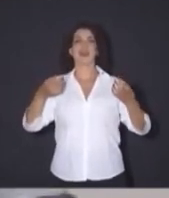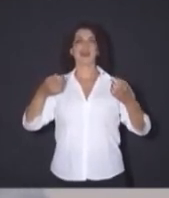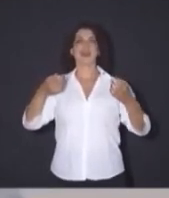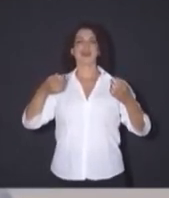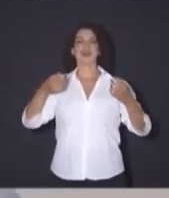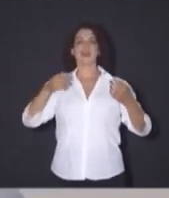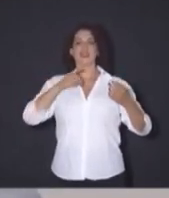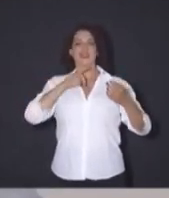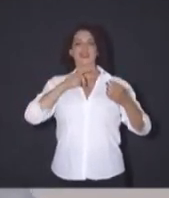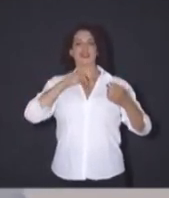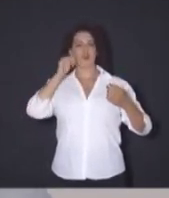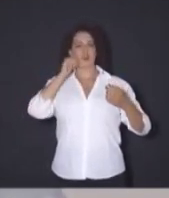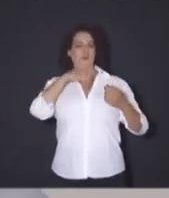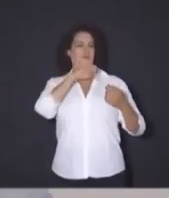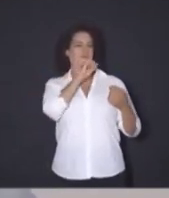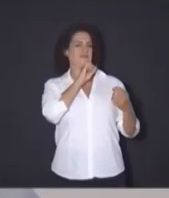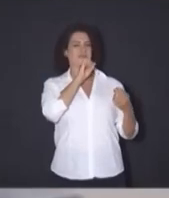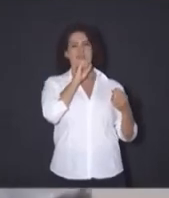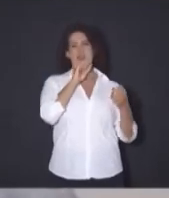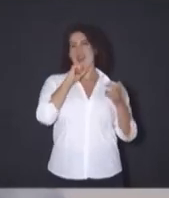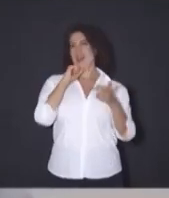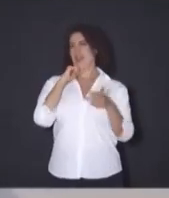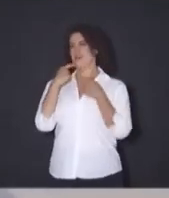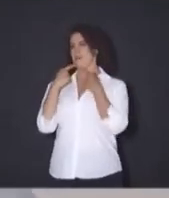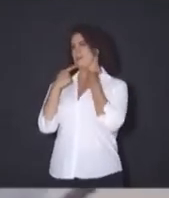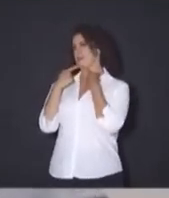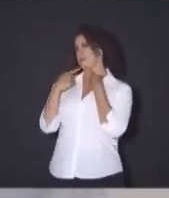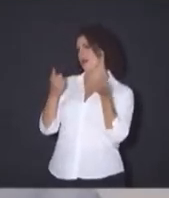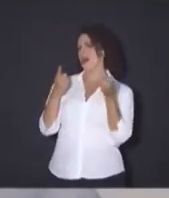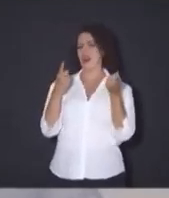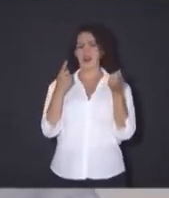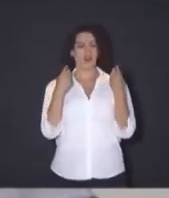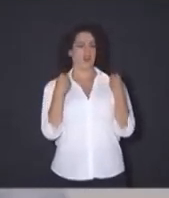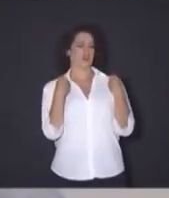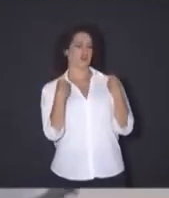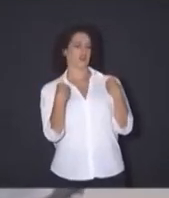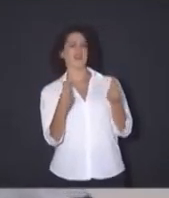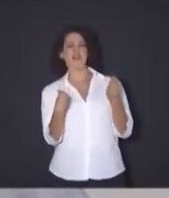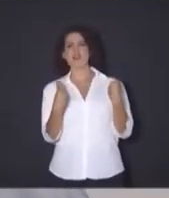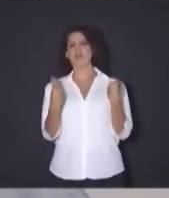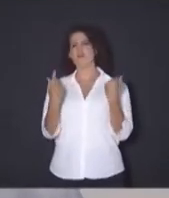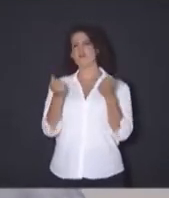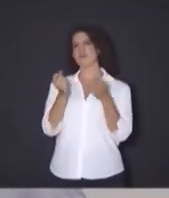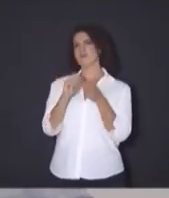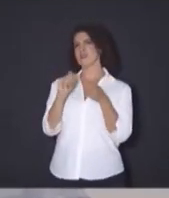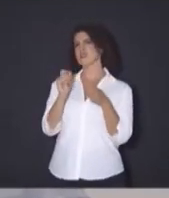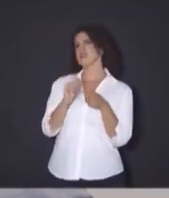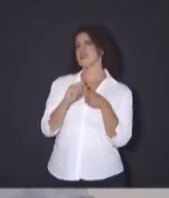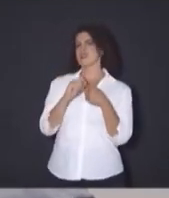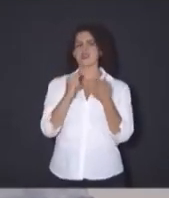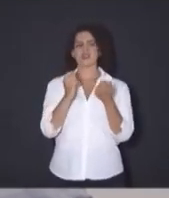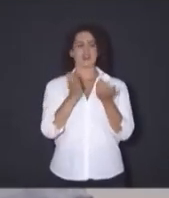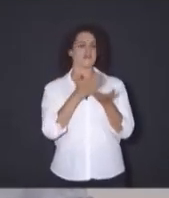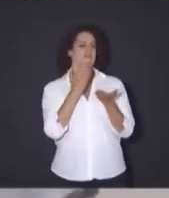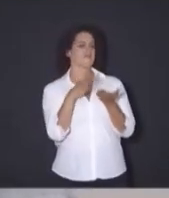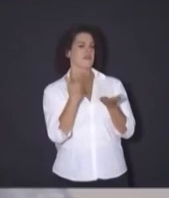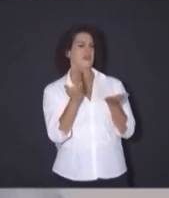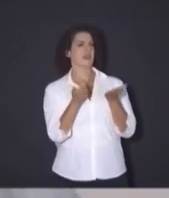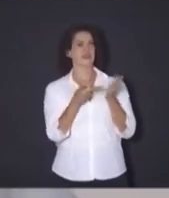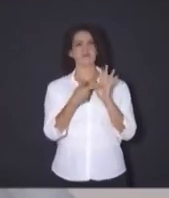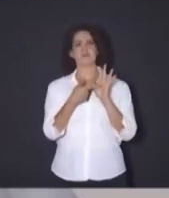aquelas velhas, né, comentando, indignadas, porque como é que faz isso, como é que acontece isso, como é